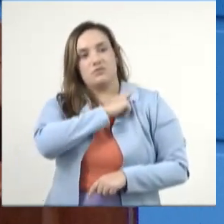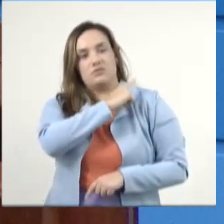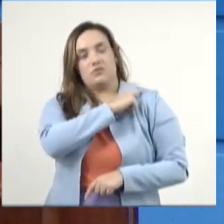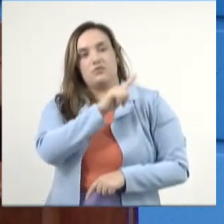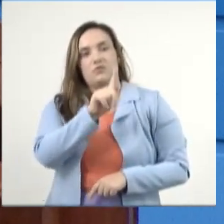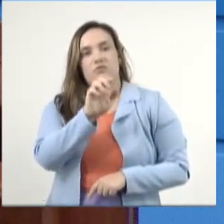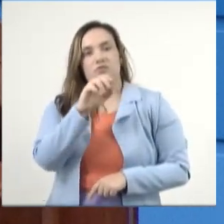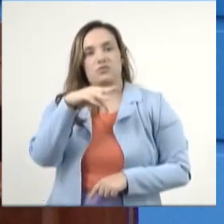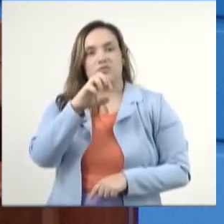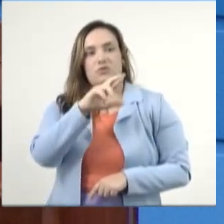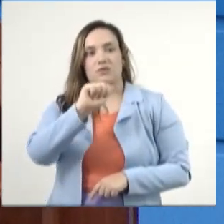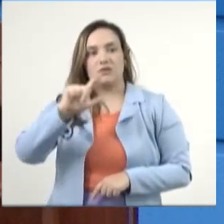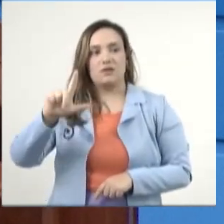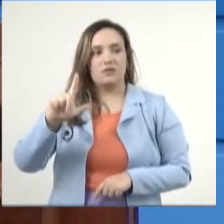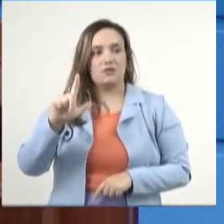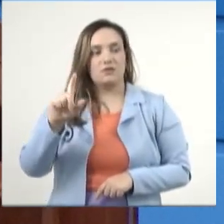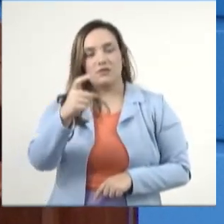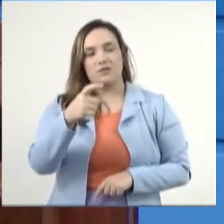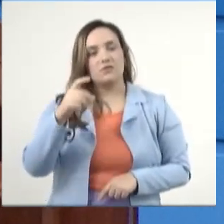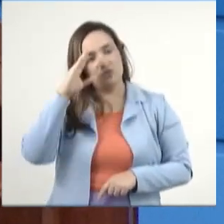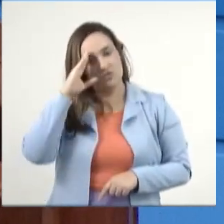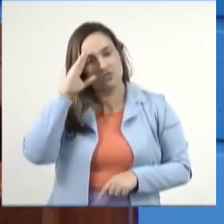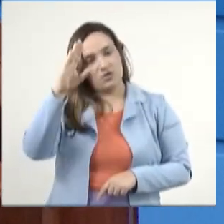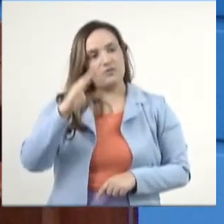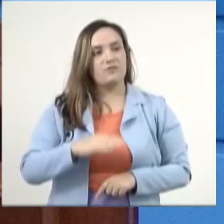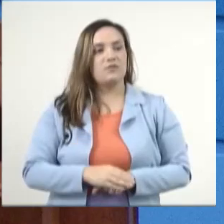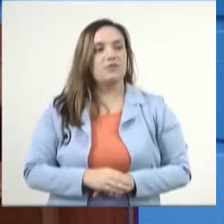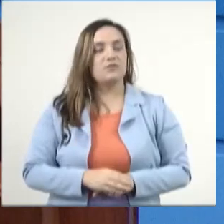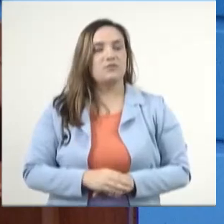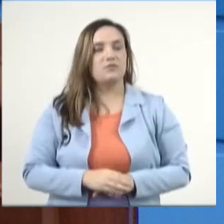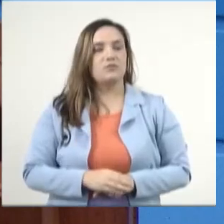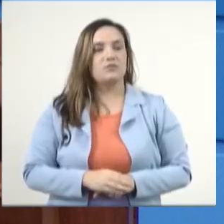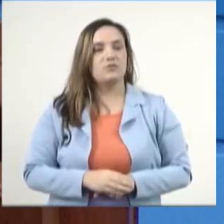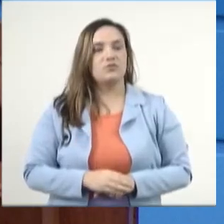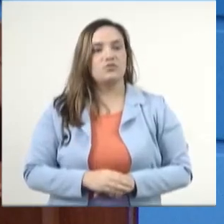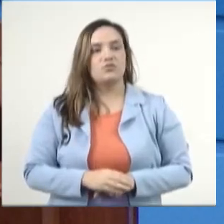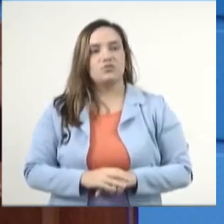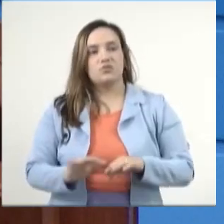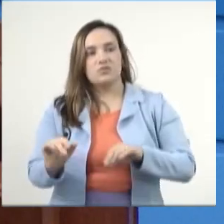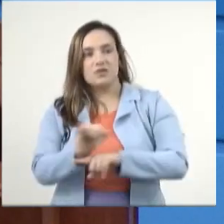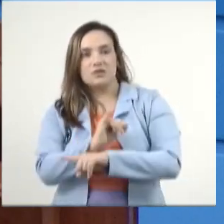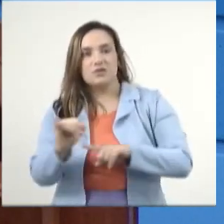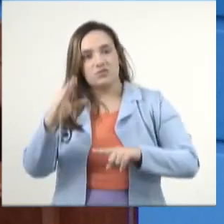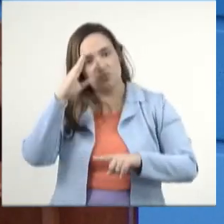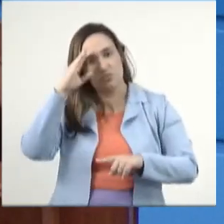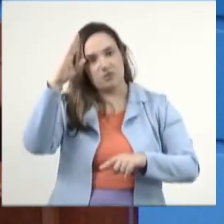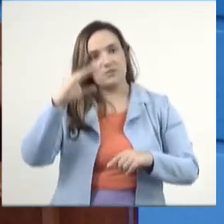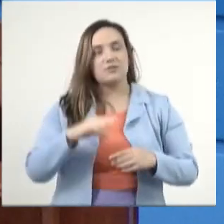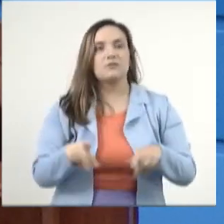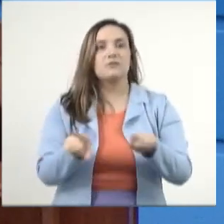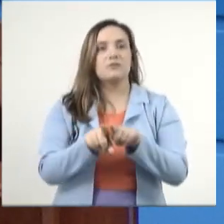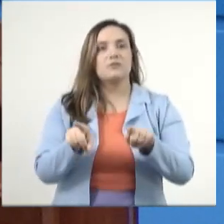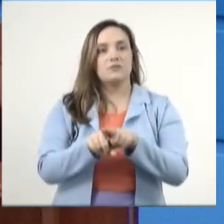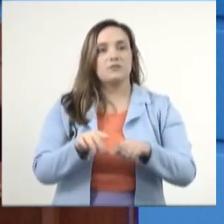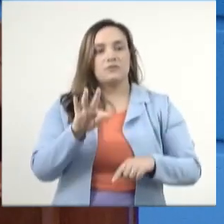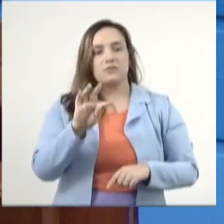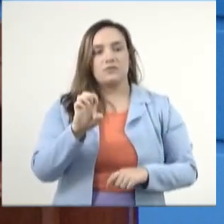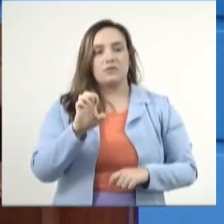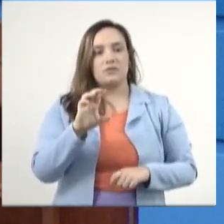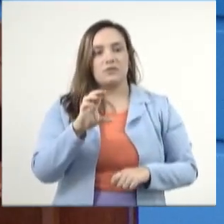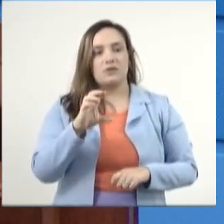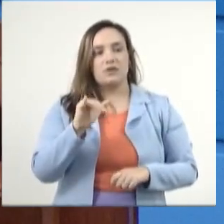Teófilo Gaspar de Oliveira, ex-chefe do Comando de Operações Terrestres do Exército. E também